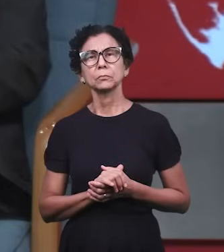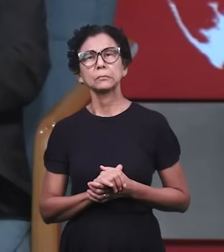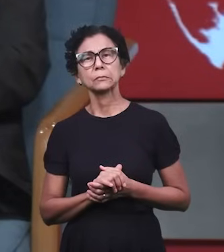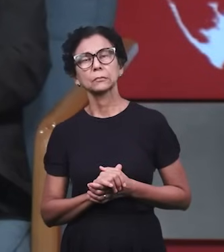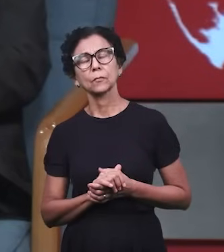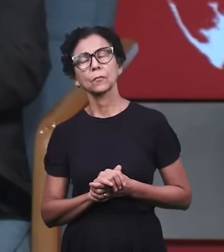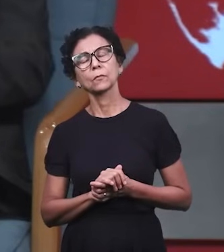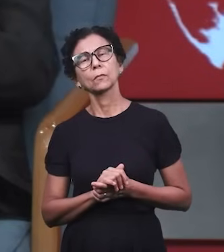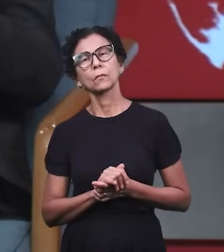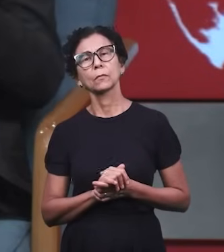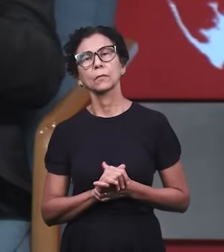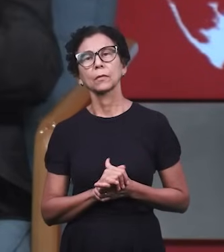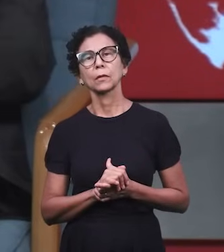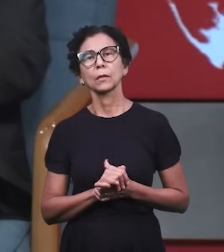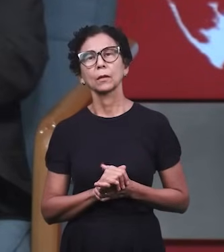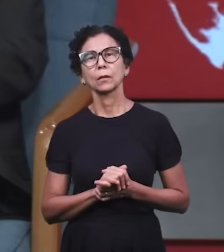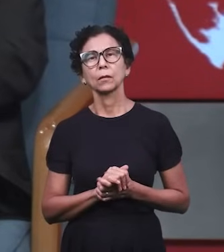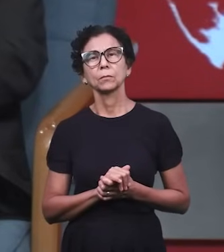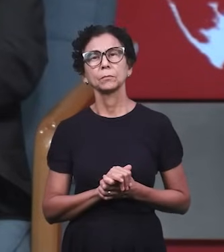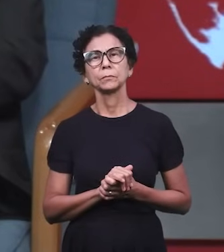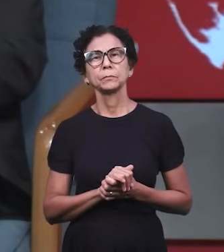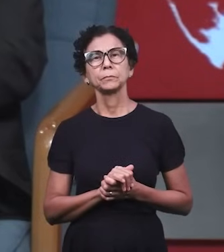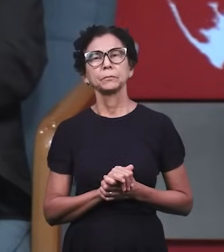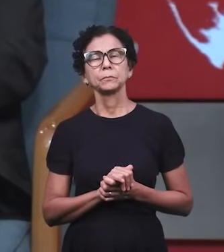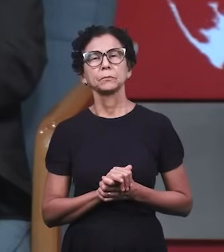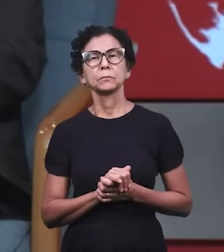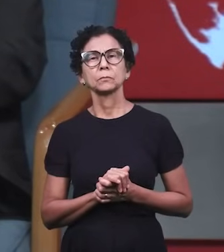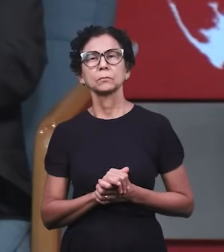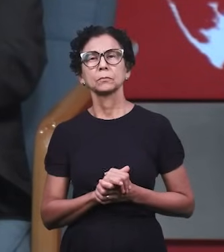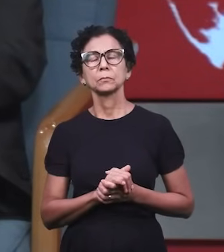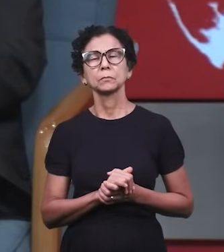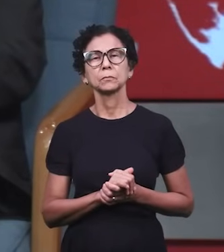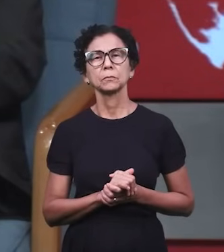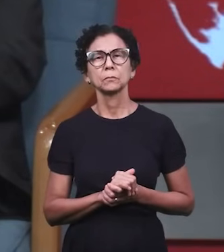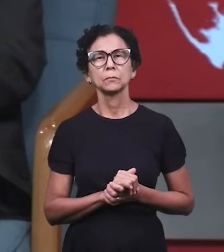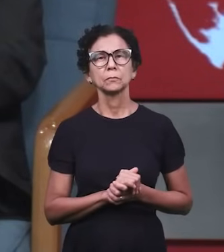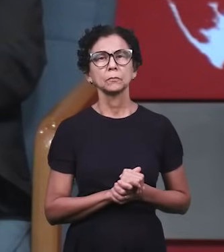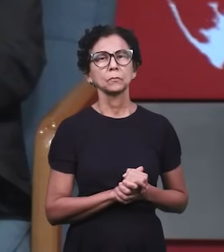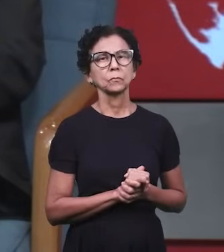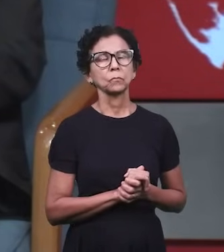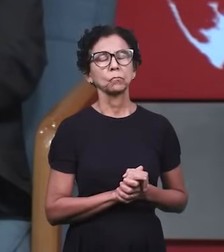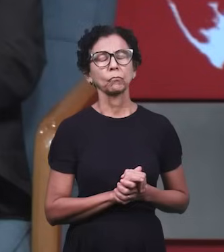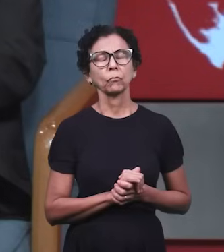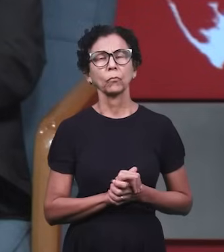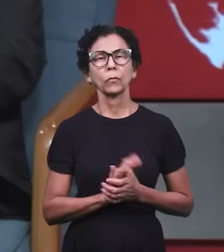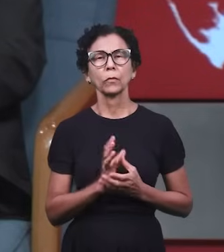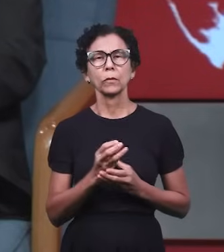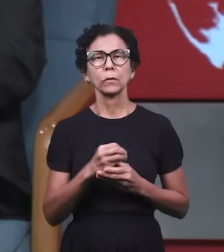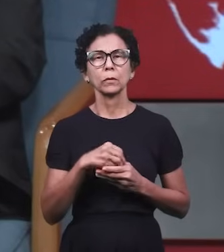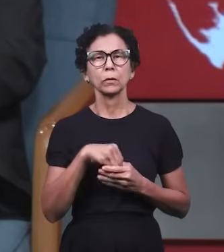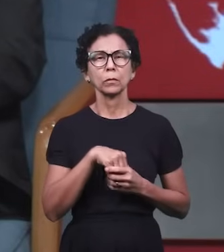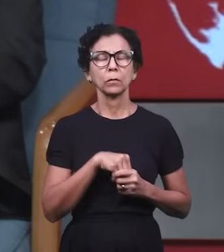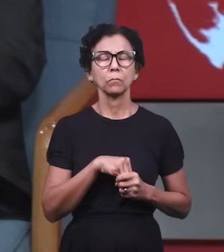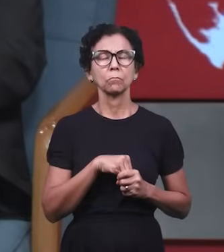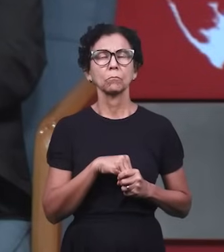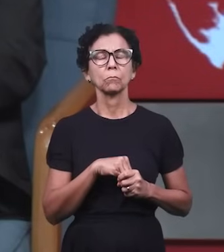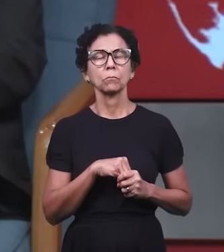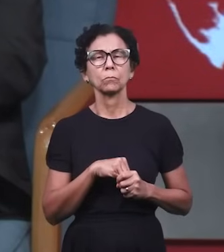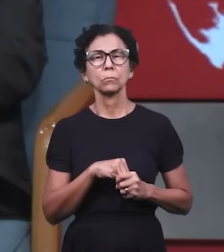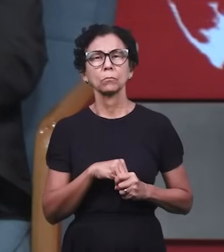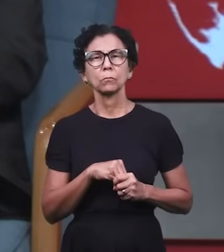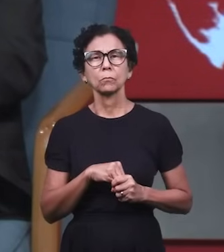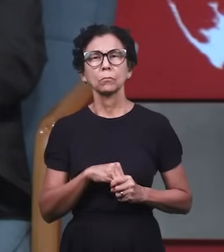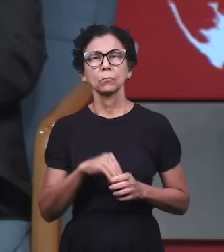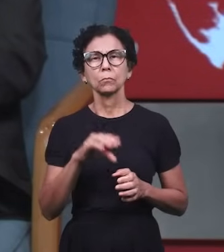seu tratado, a sua teologia mais no sentido ortodoxa, e alguns